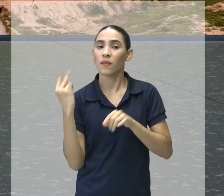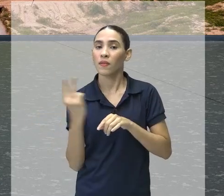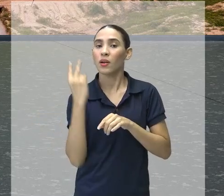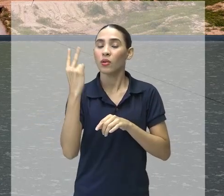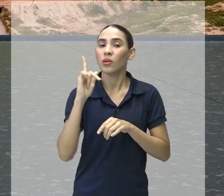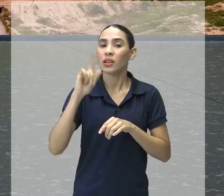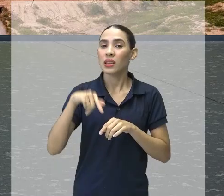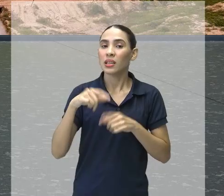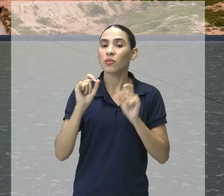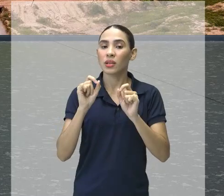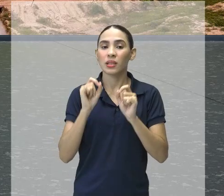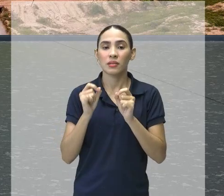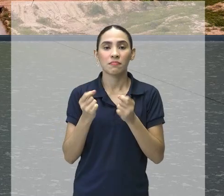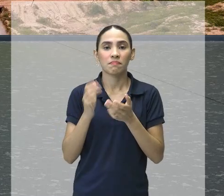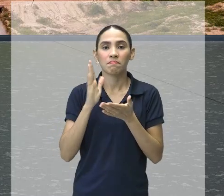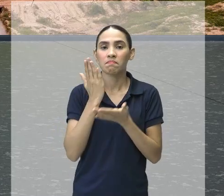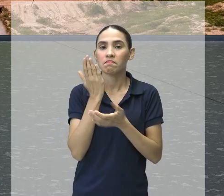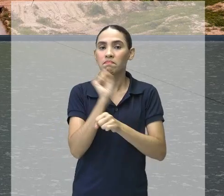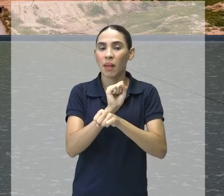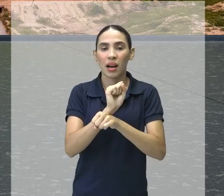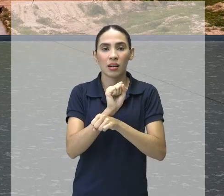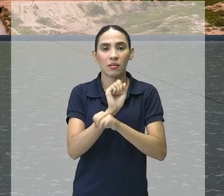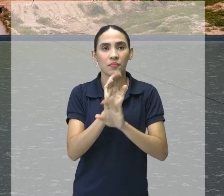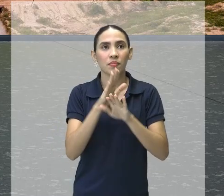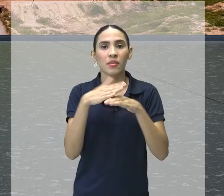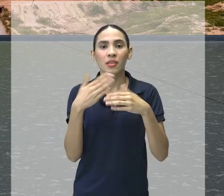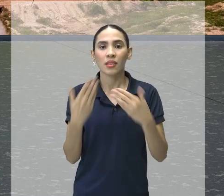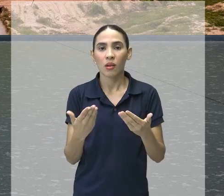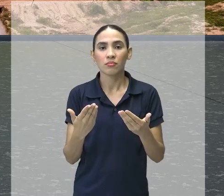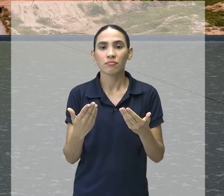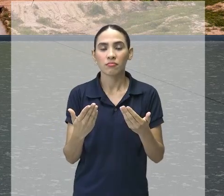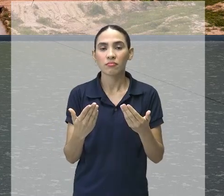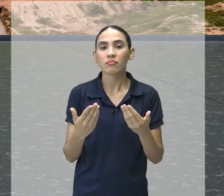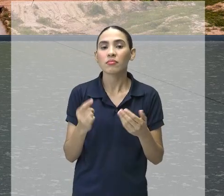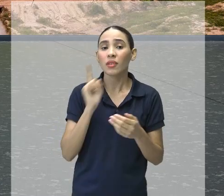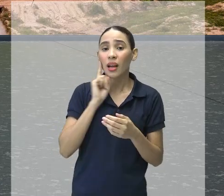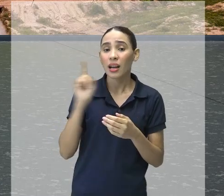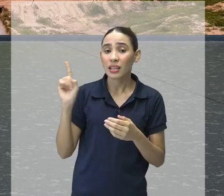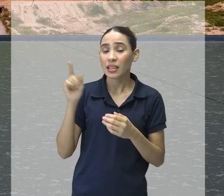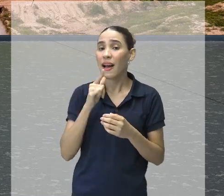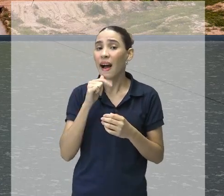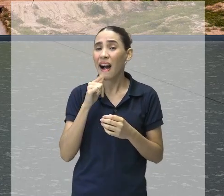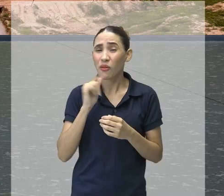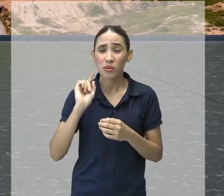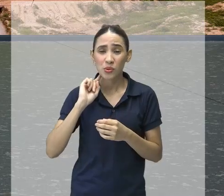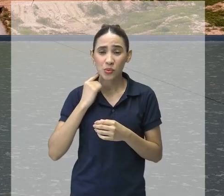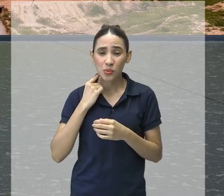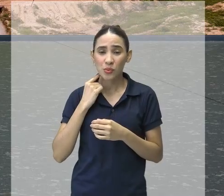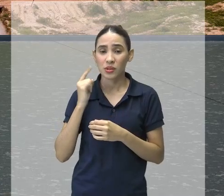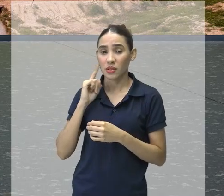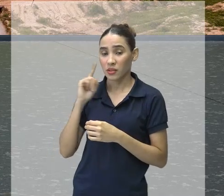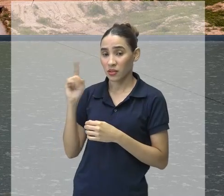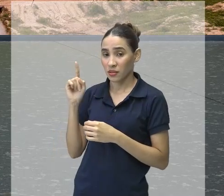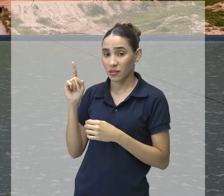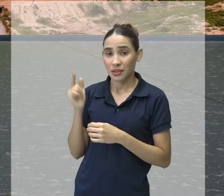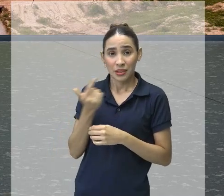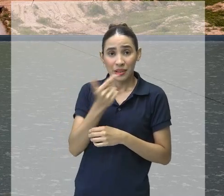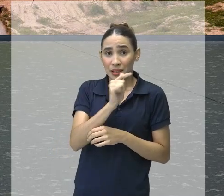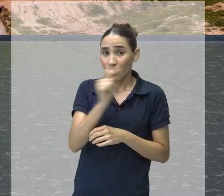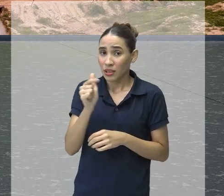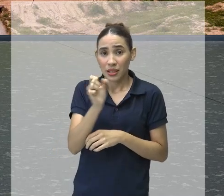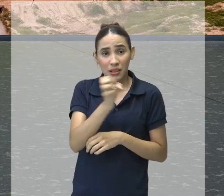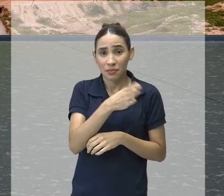gente, ela deixa de existir. E aí, né? Aqui nessa água, por exemplo, que vocês estão vendo, não tem